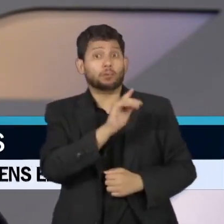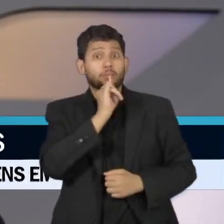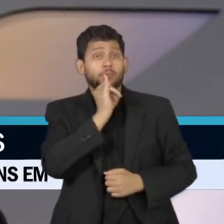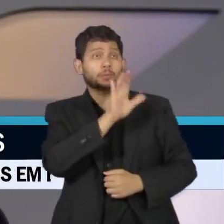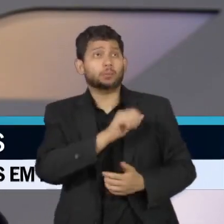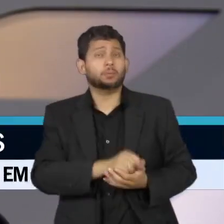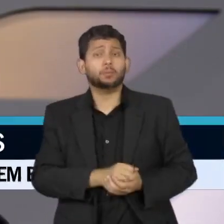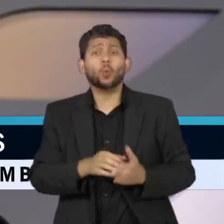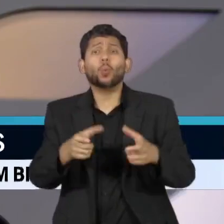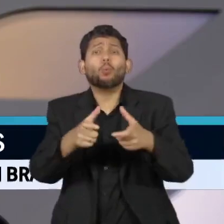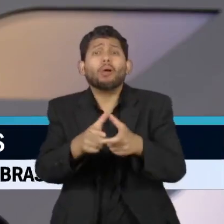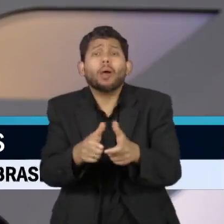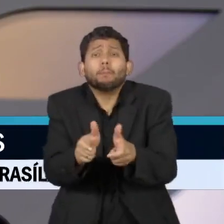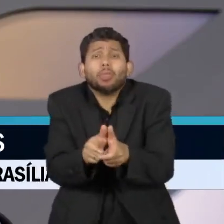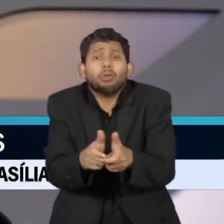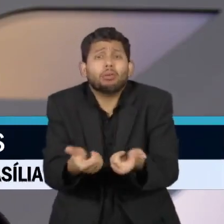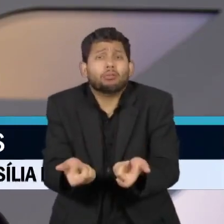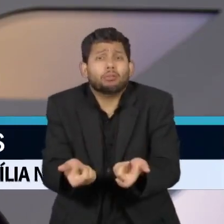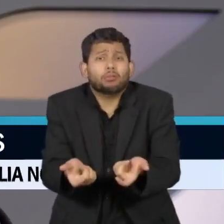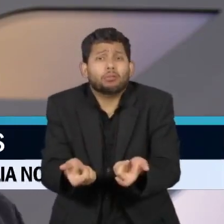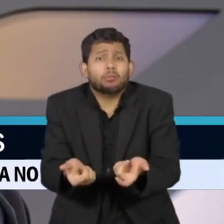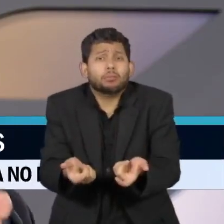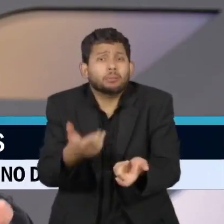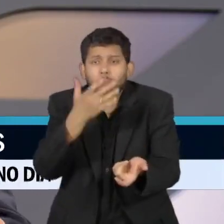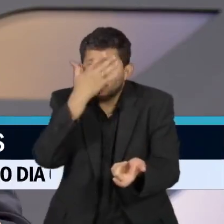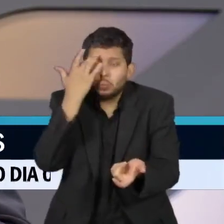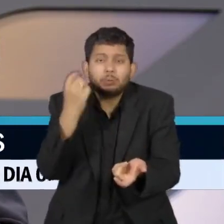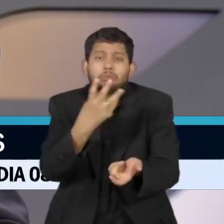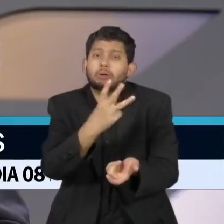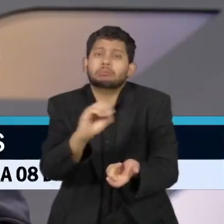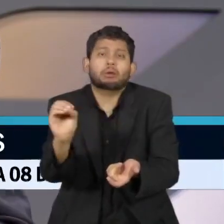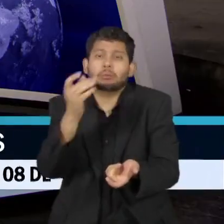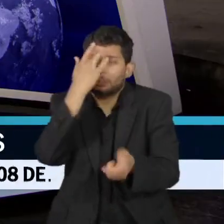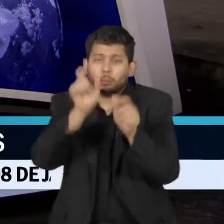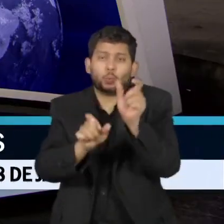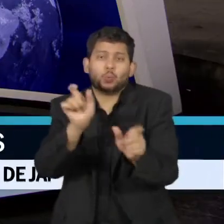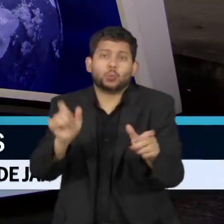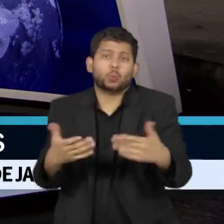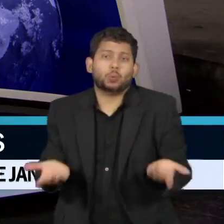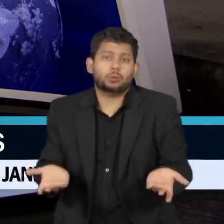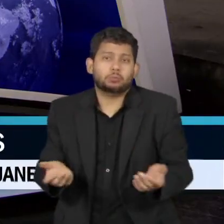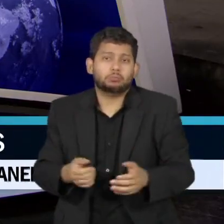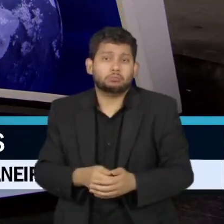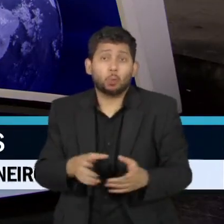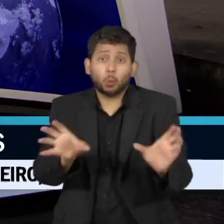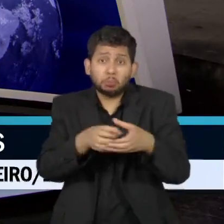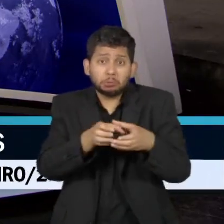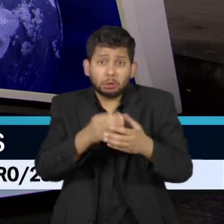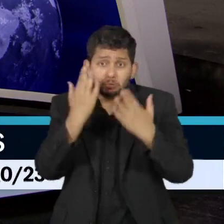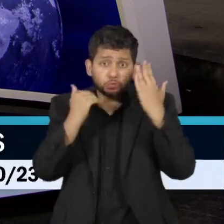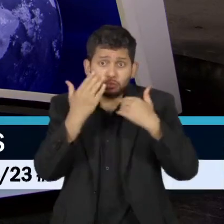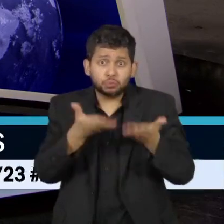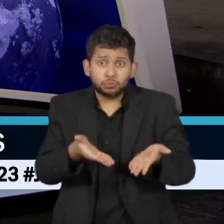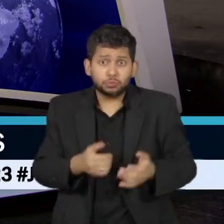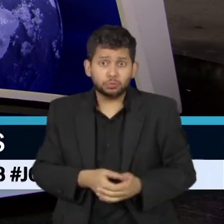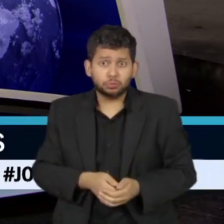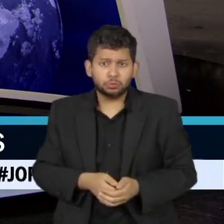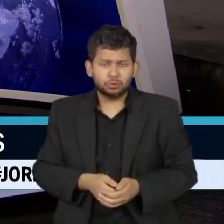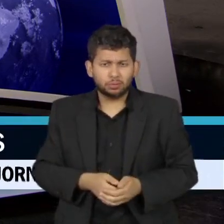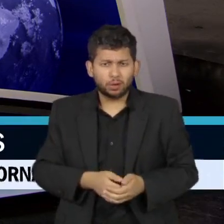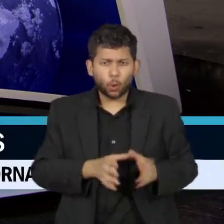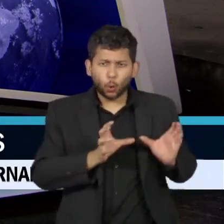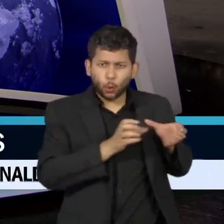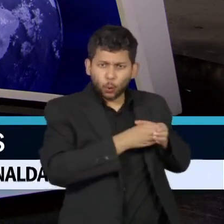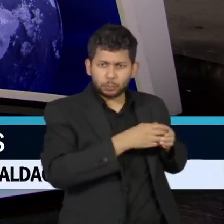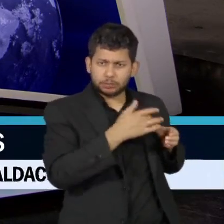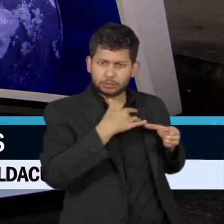tem comunidades pequenas, de 300 pessoas, uma comunidade indígena, não vai ter uma equipe de saúde